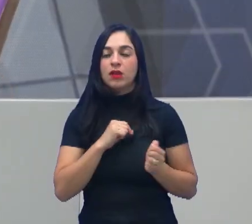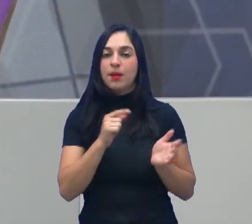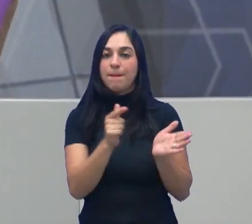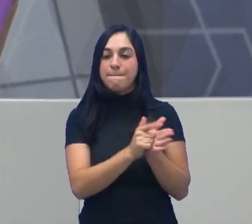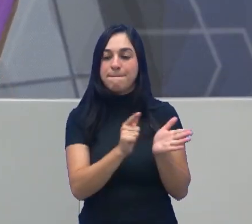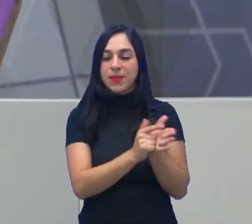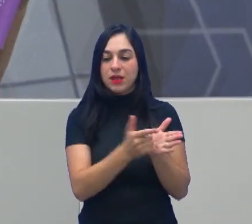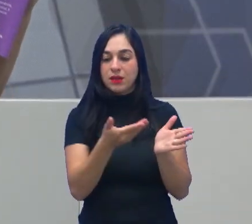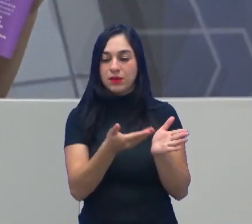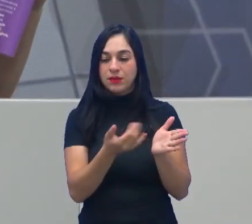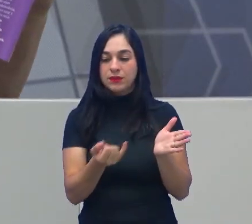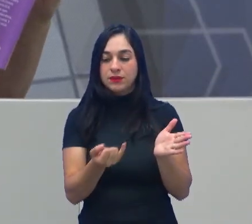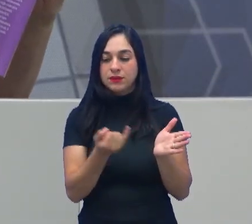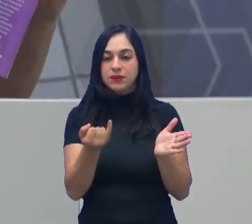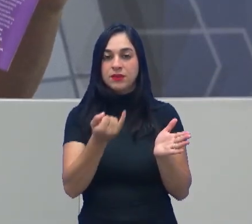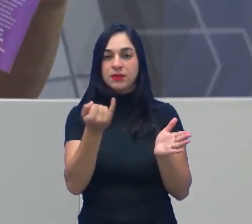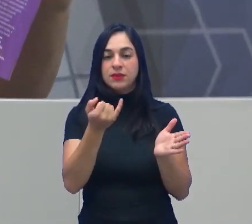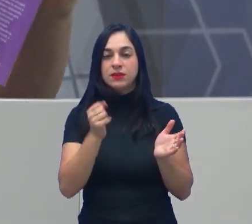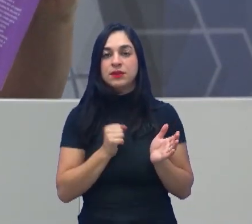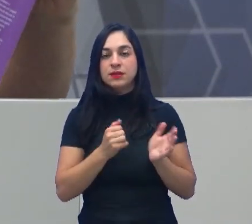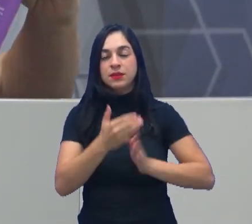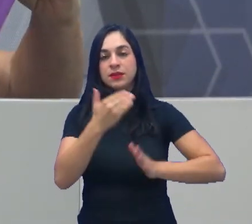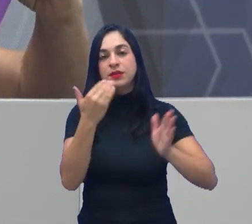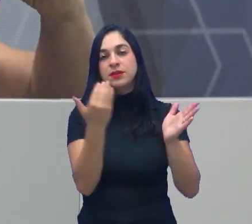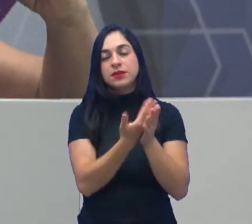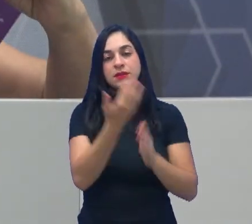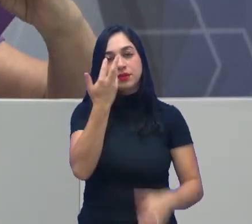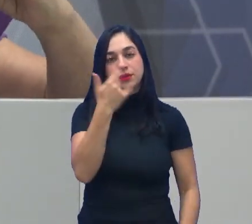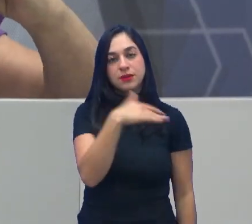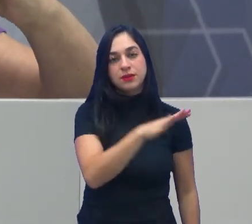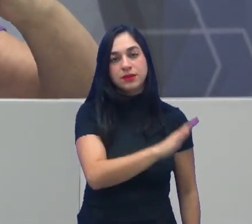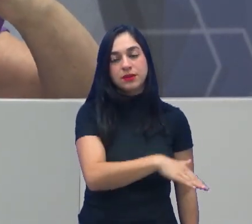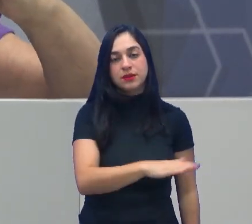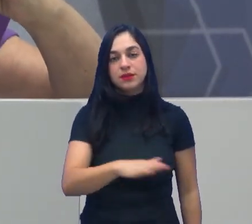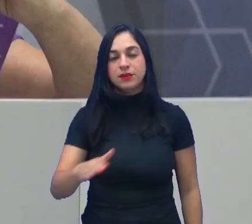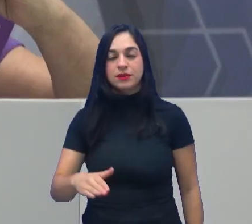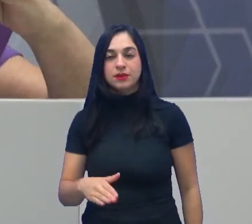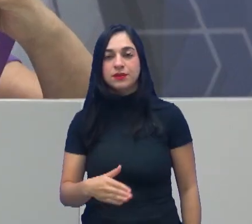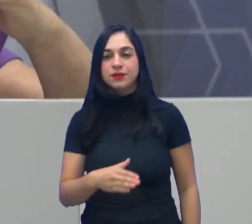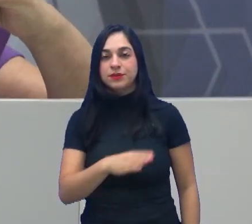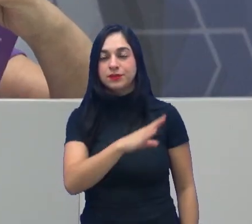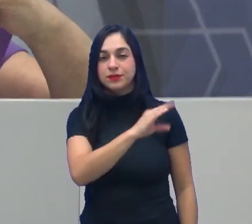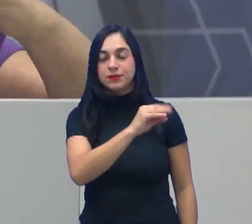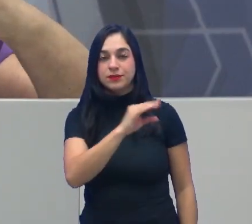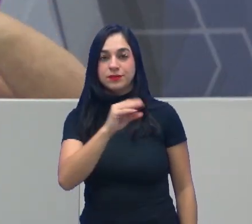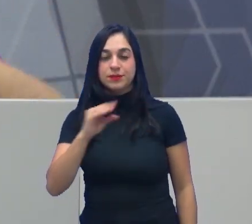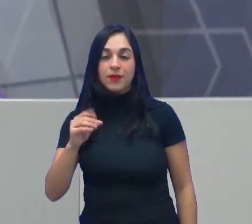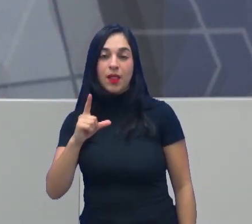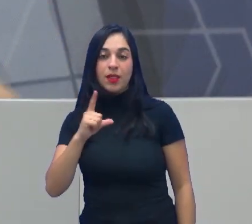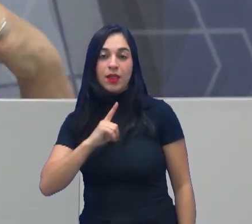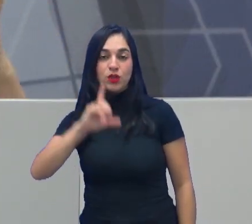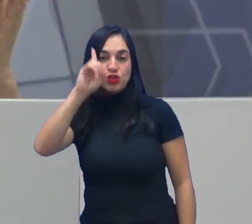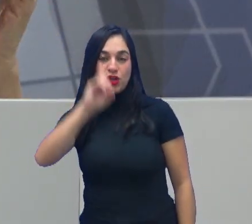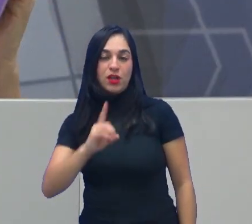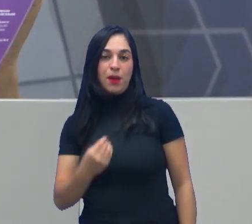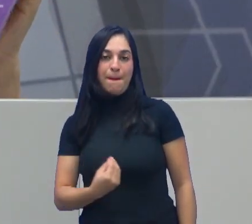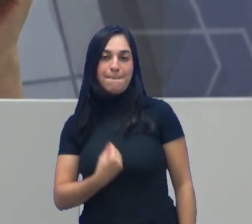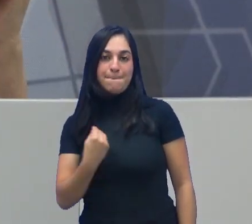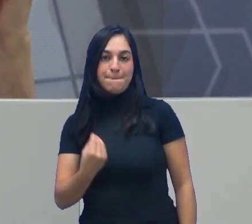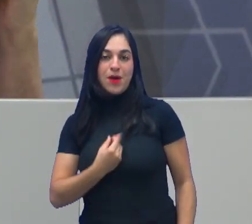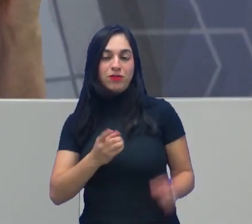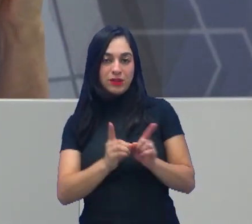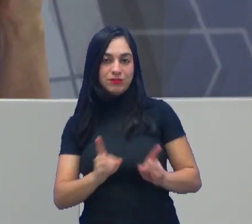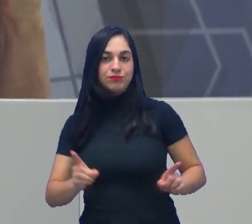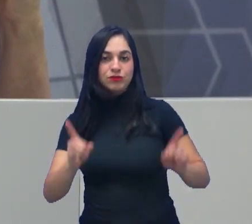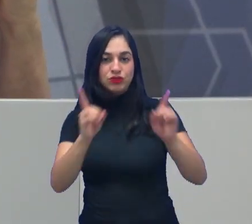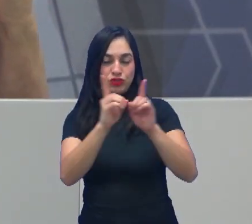da cartilha, toda criança e adolescente tem direito a uma vida digna e sem violência.